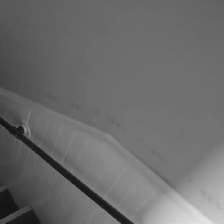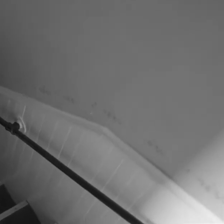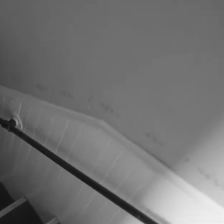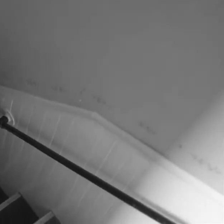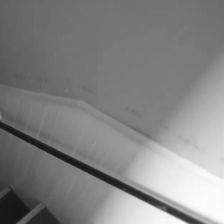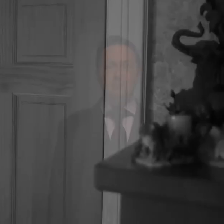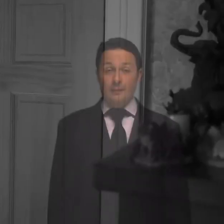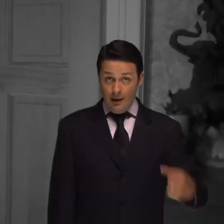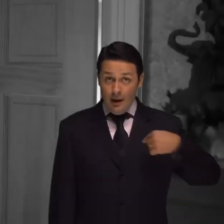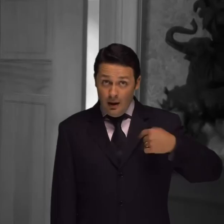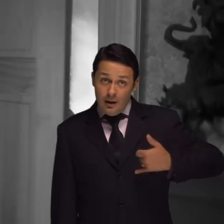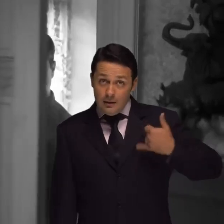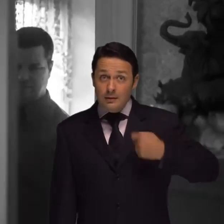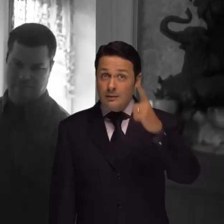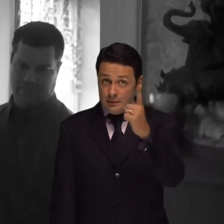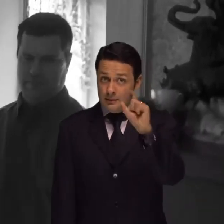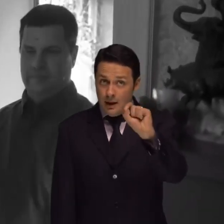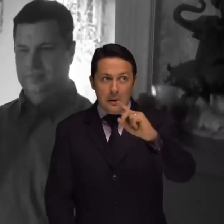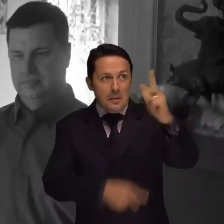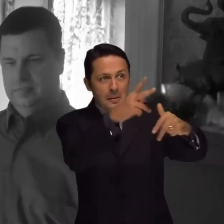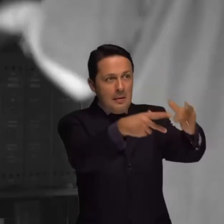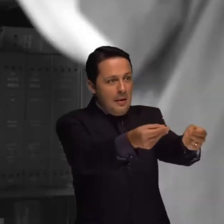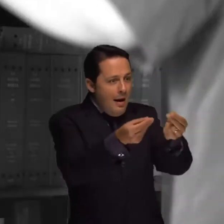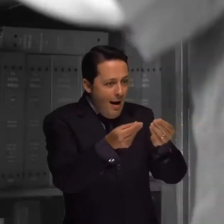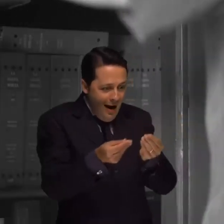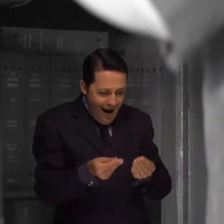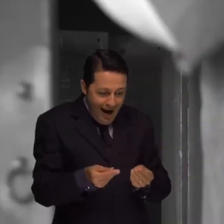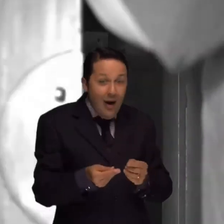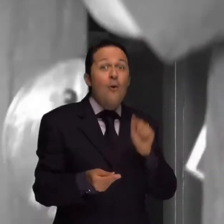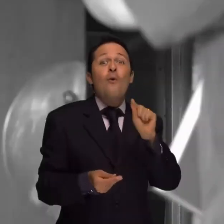Quando eu tinha 10 anos, eu recebi a minha primeira Bíblia em Braille.